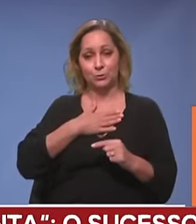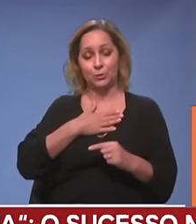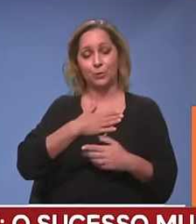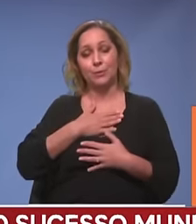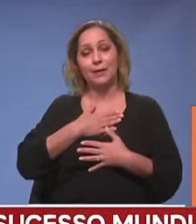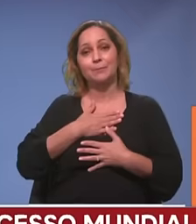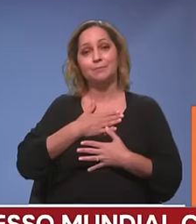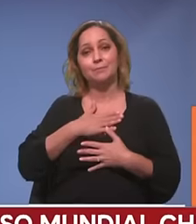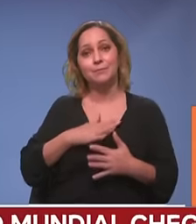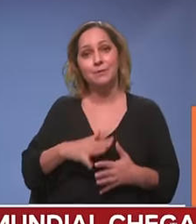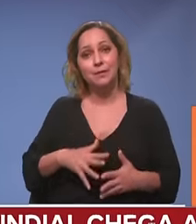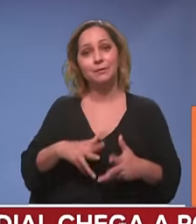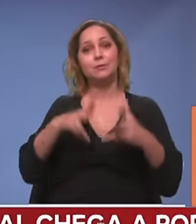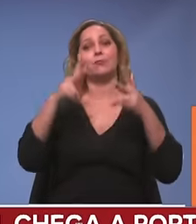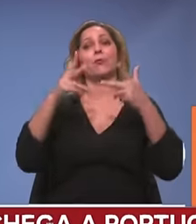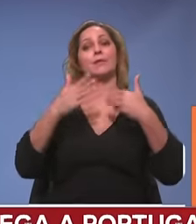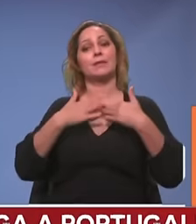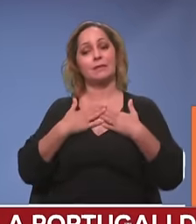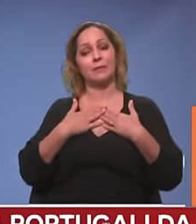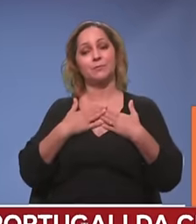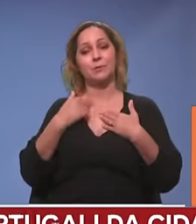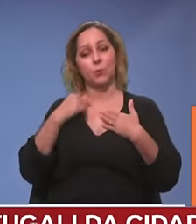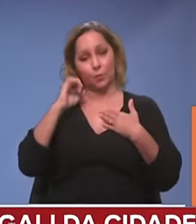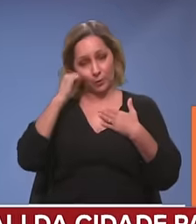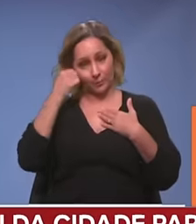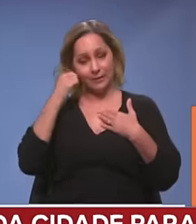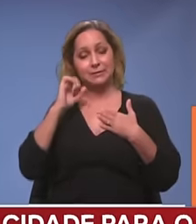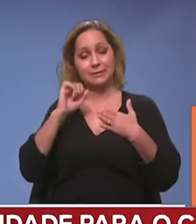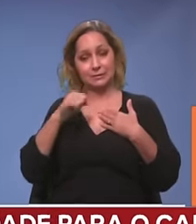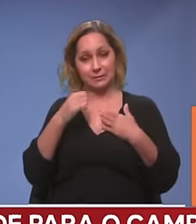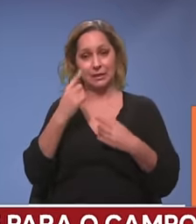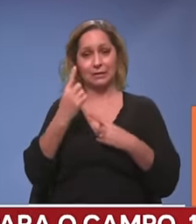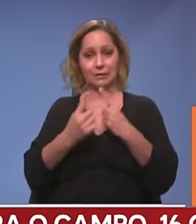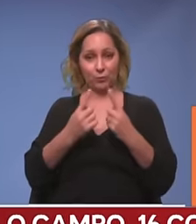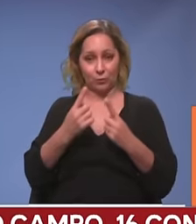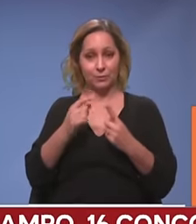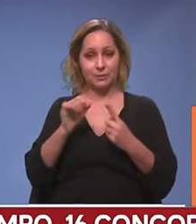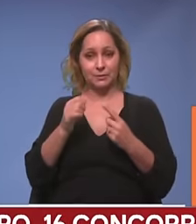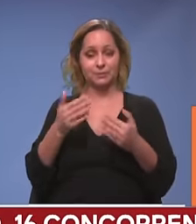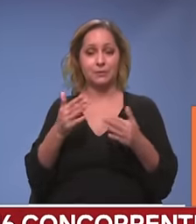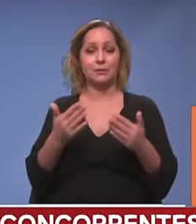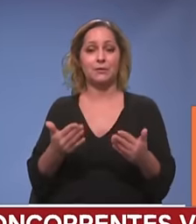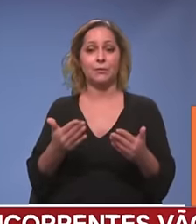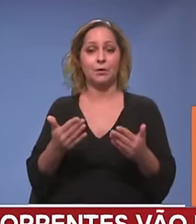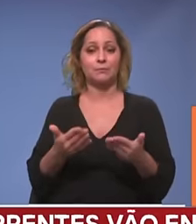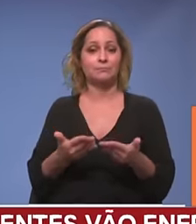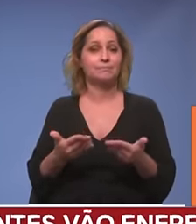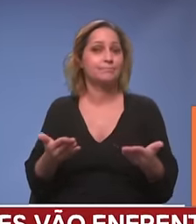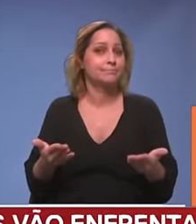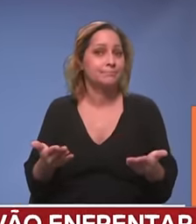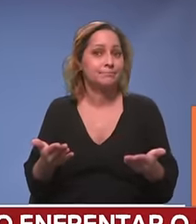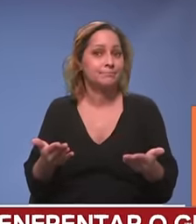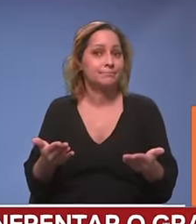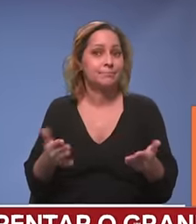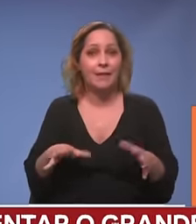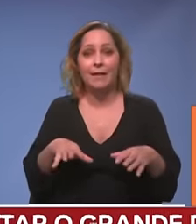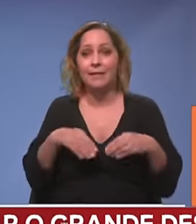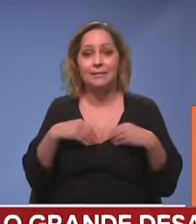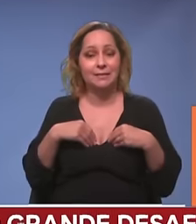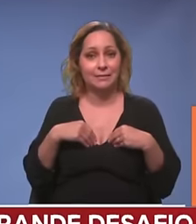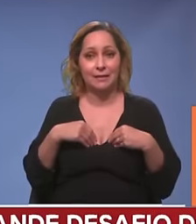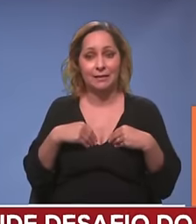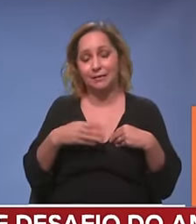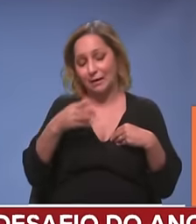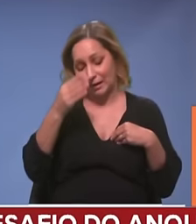maisum arrepender Claro que sim que me arrependo de algumas coisas mas agora só possem aceitar e e aprender com